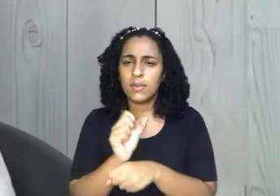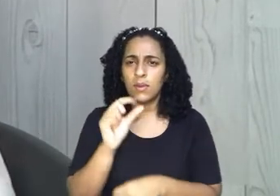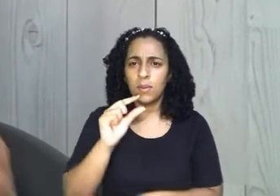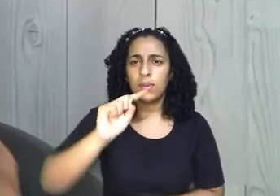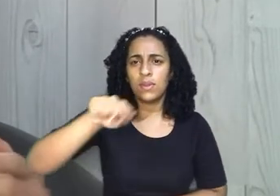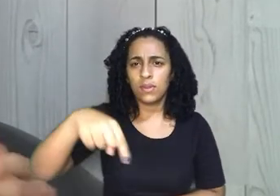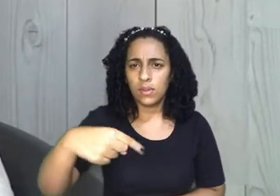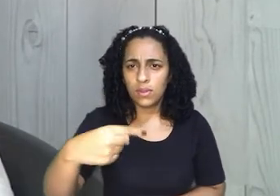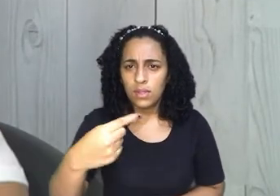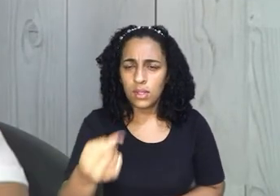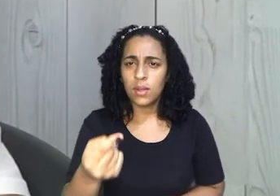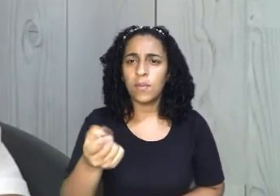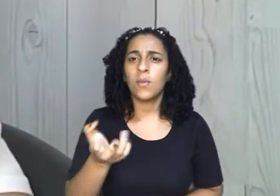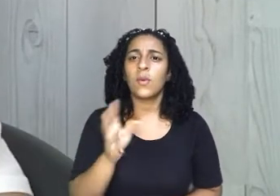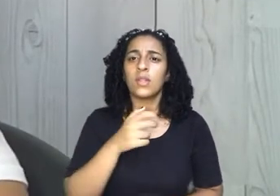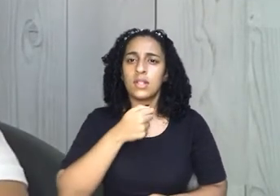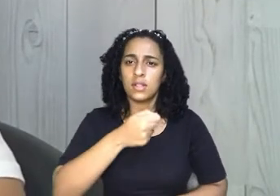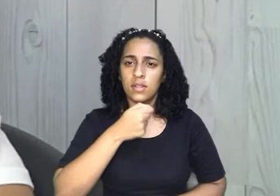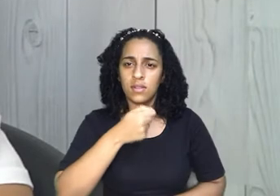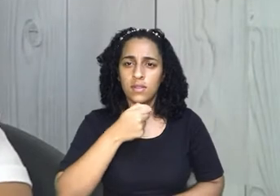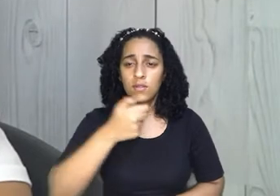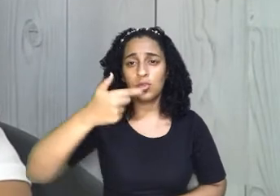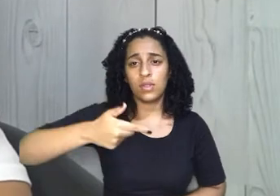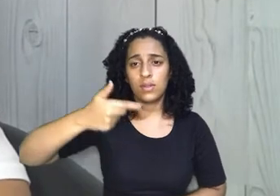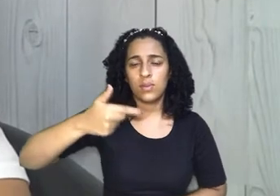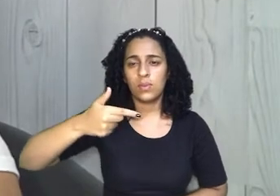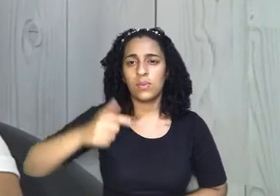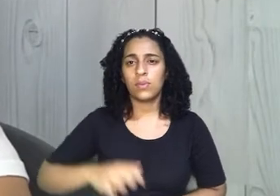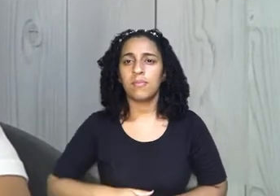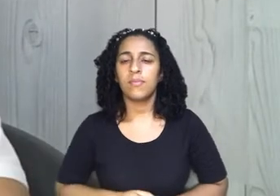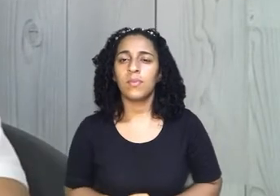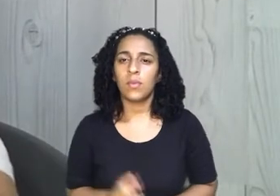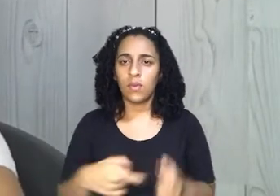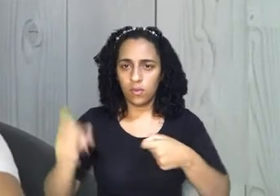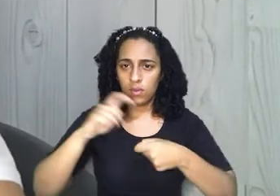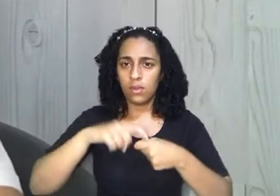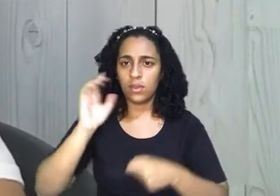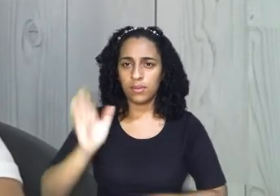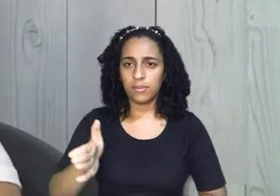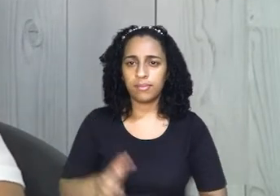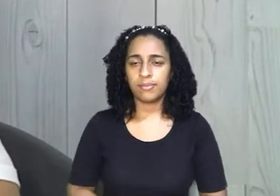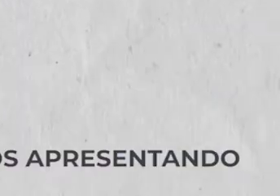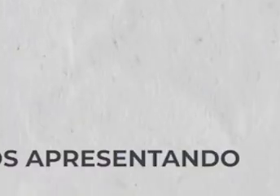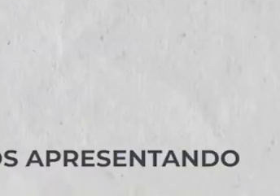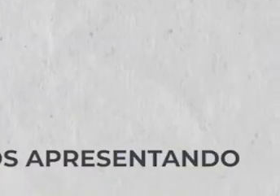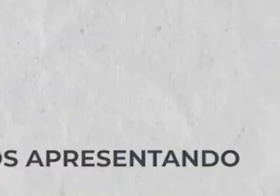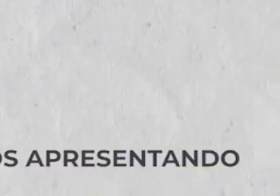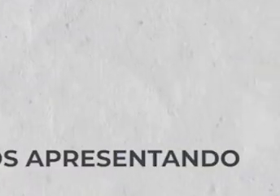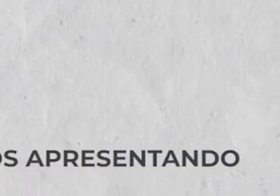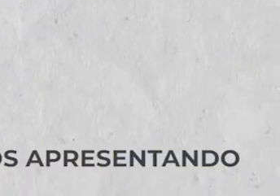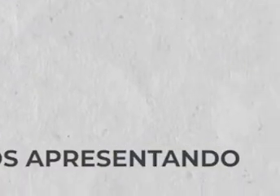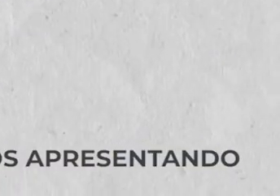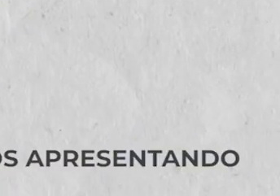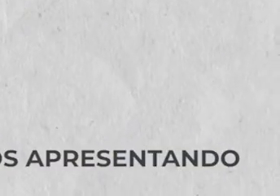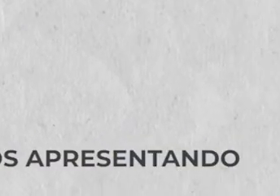Alexia e também a segunda parte da reportagem do nosso repórter Rua Madeira Voltamos já é